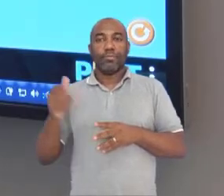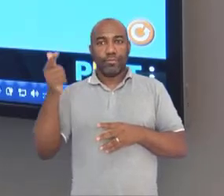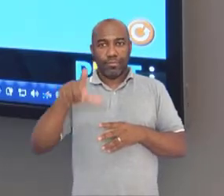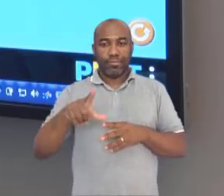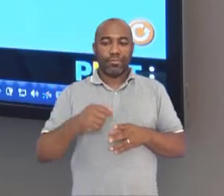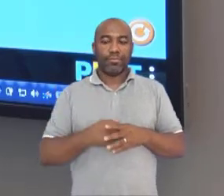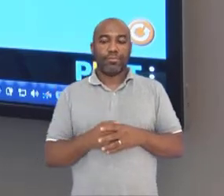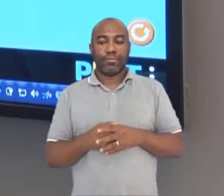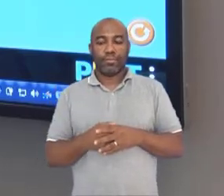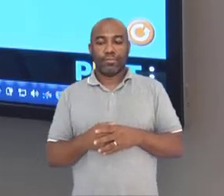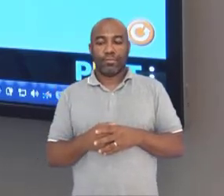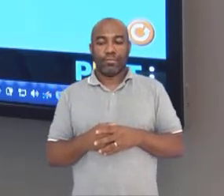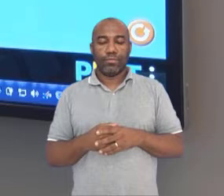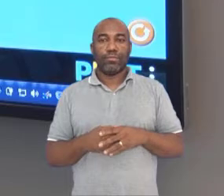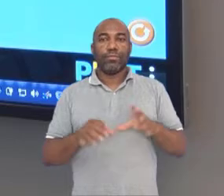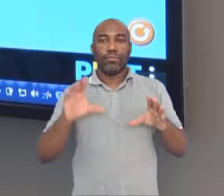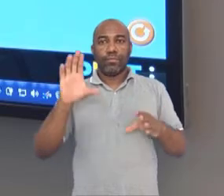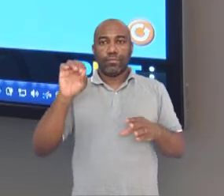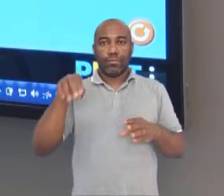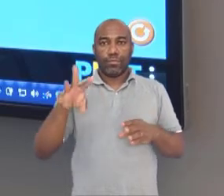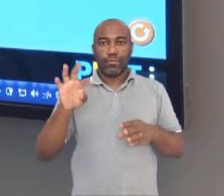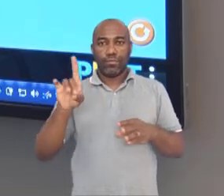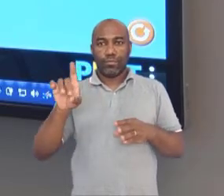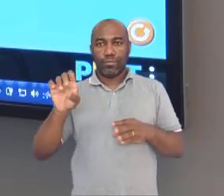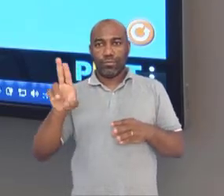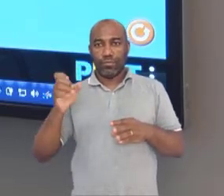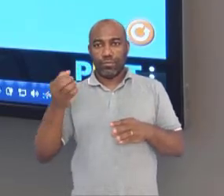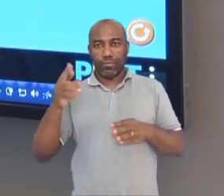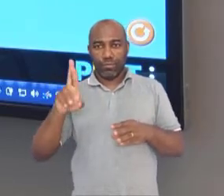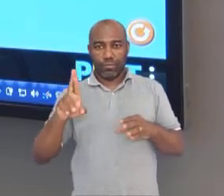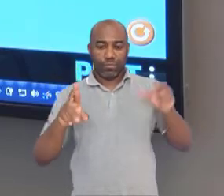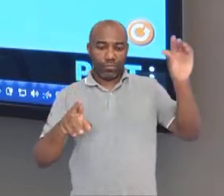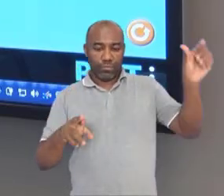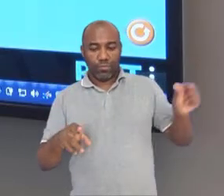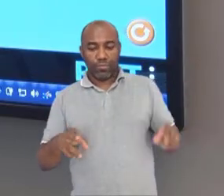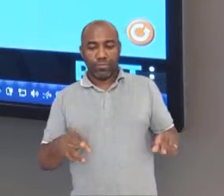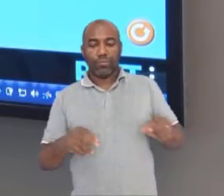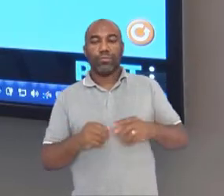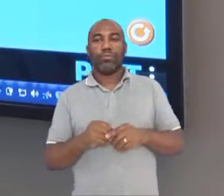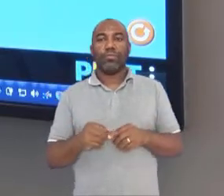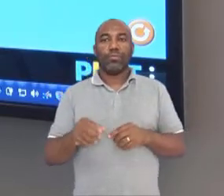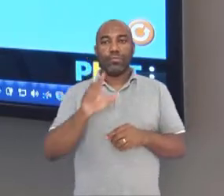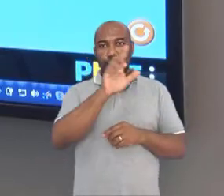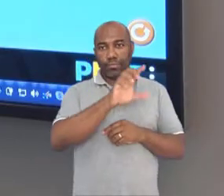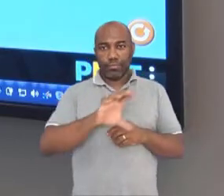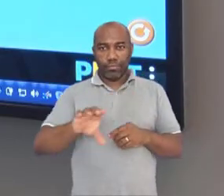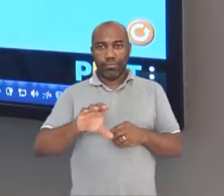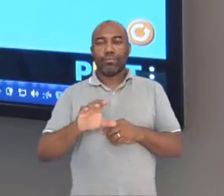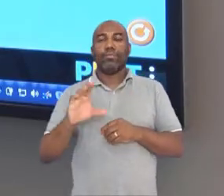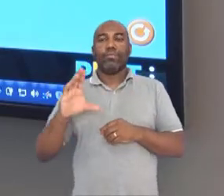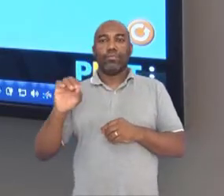Novamente, o condutor, aqui um resistor,